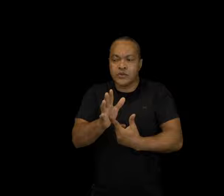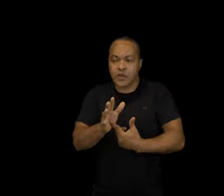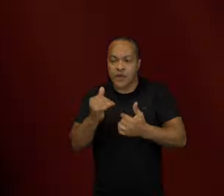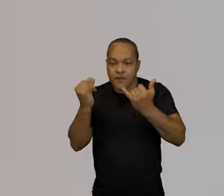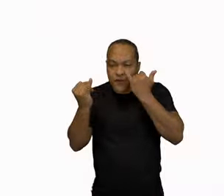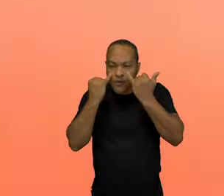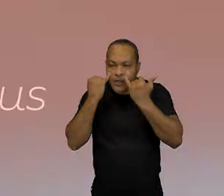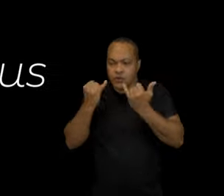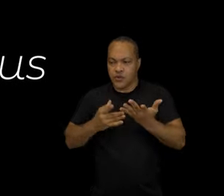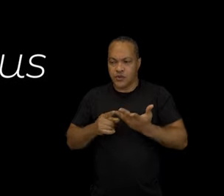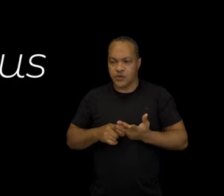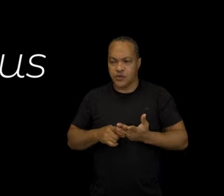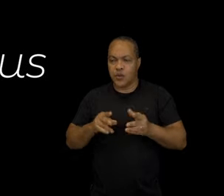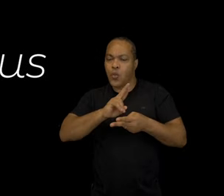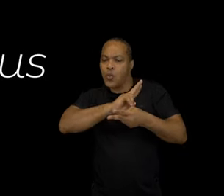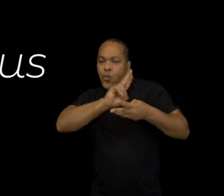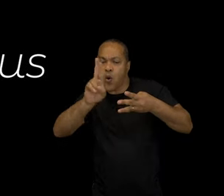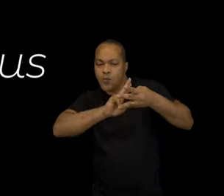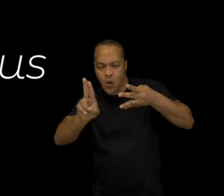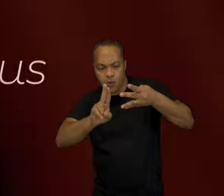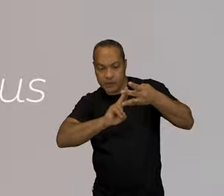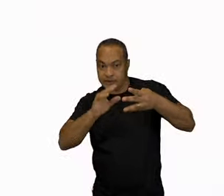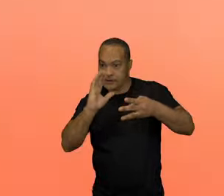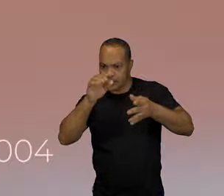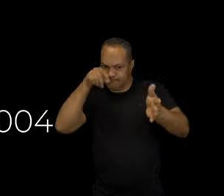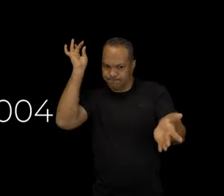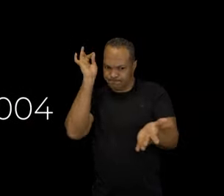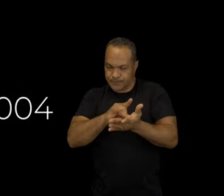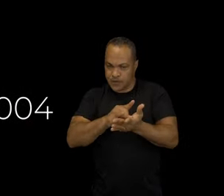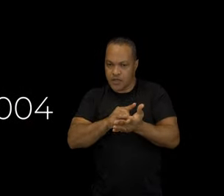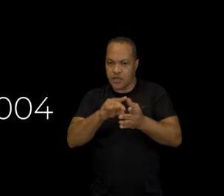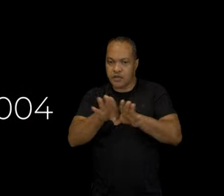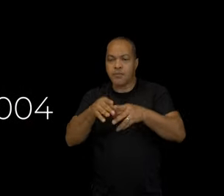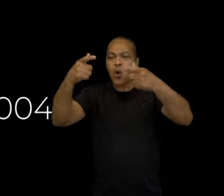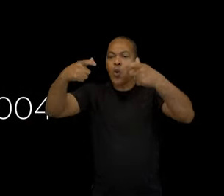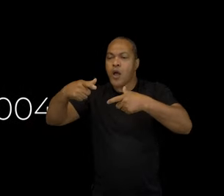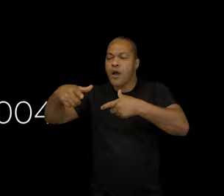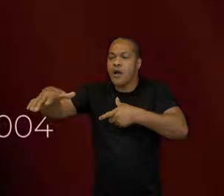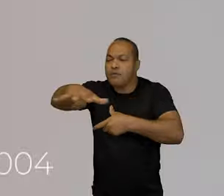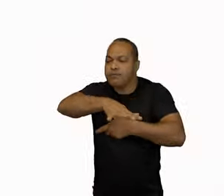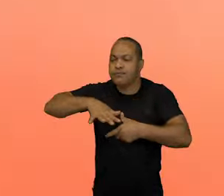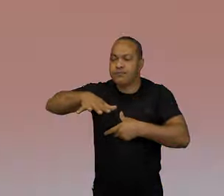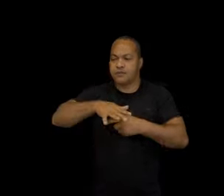de informações, como os nomes científicos, distribuição geográfica,